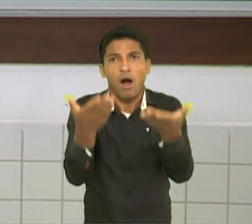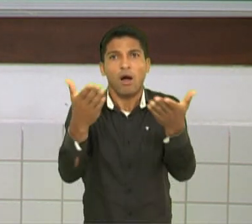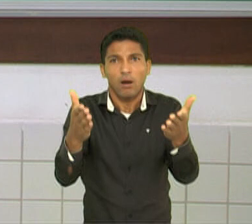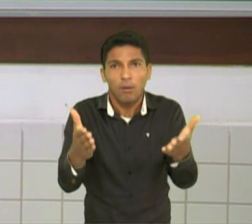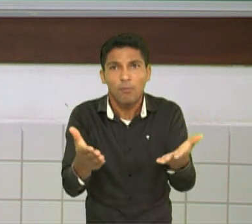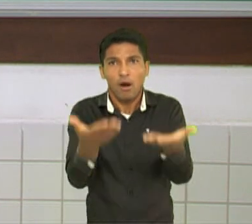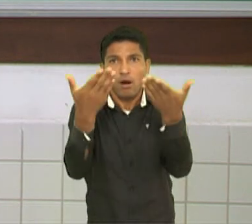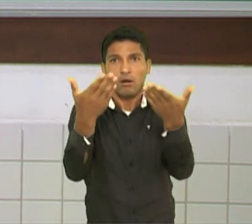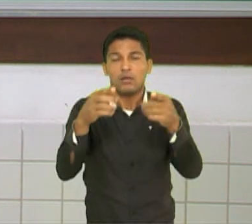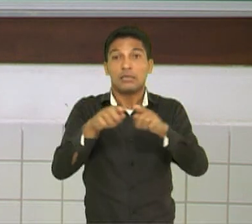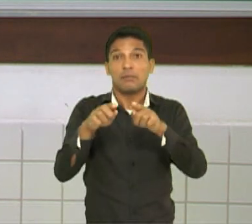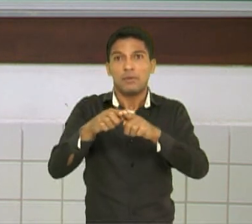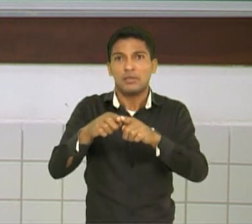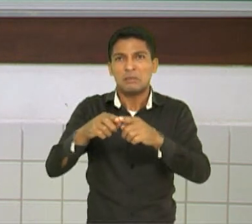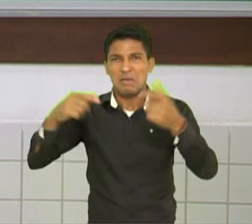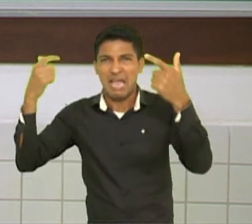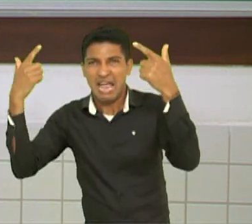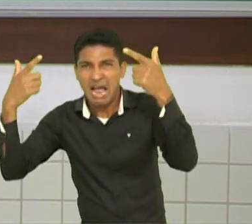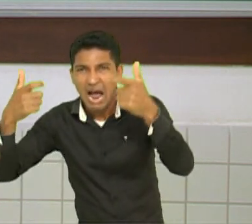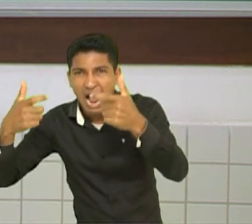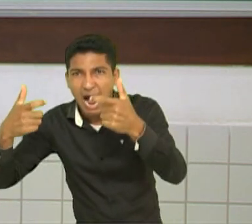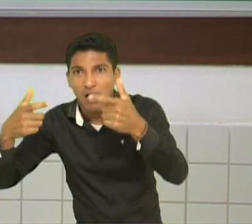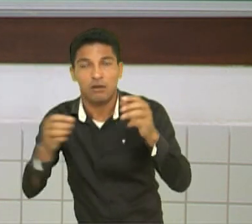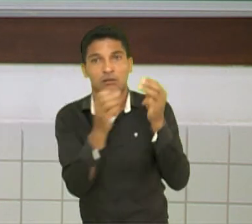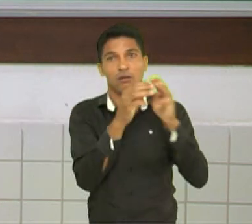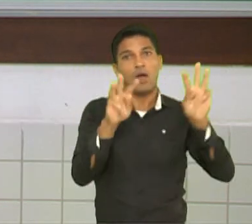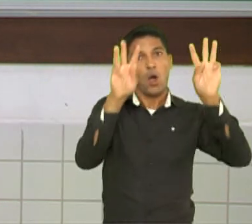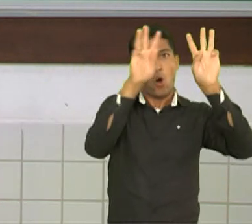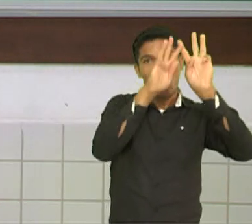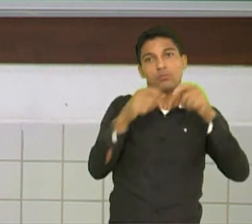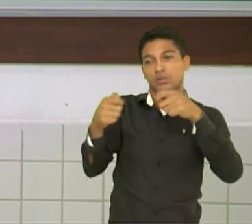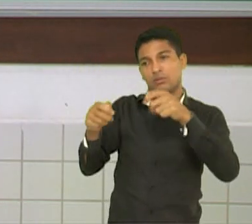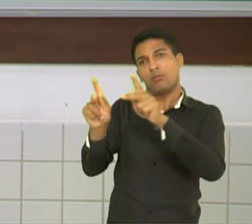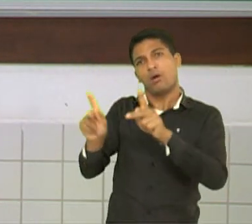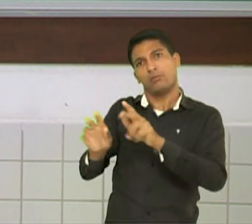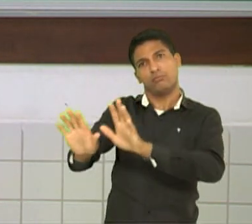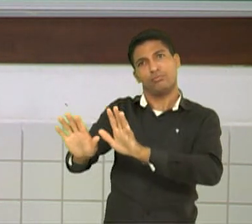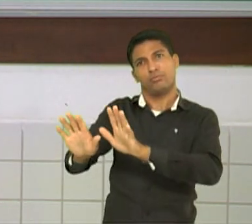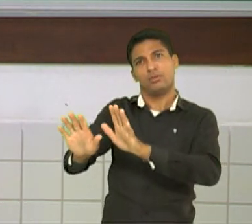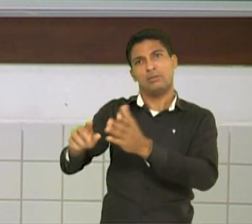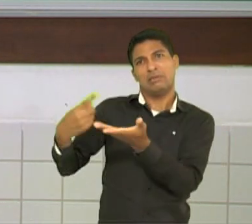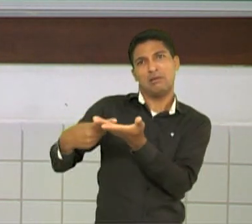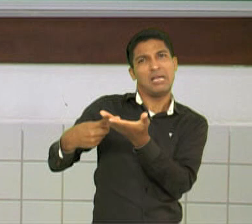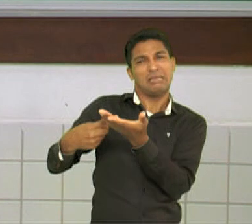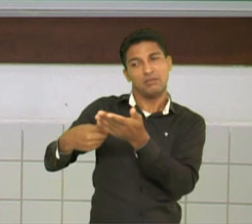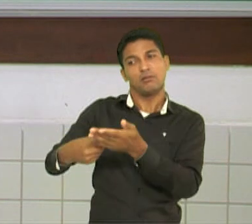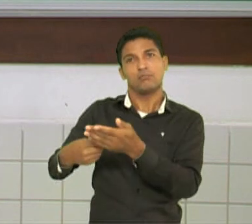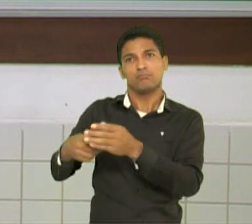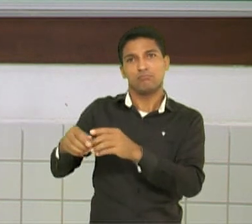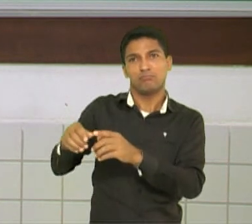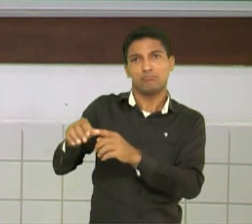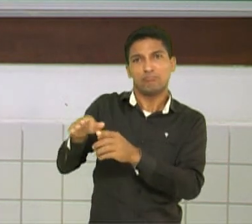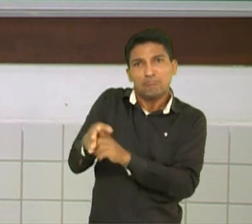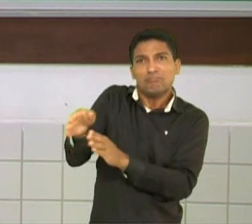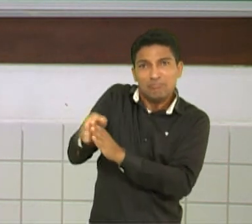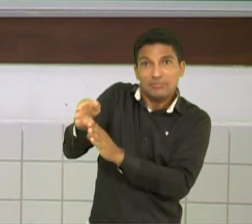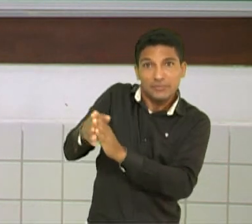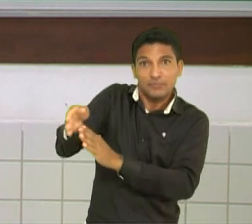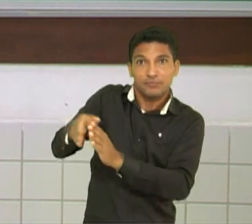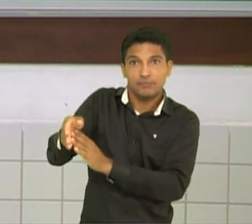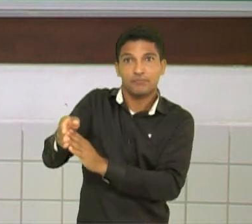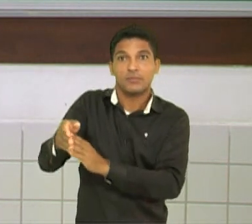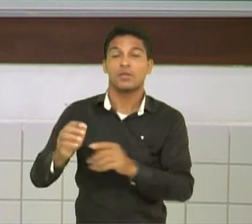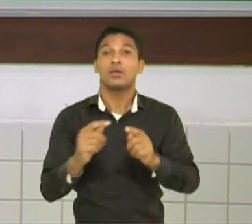a qualquer custo que os conflitos aconteçam, para manter uma ordem e uma segurança institucional no mundo. Mas o